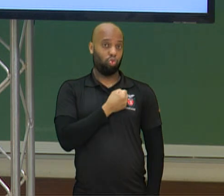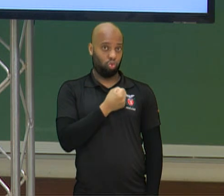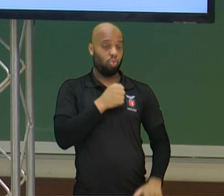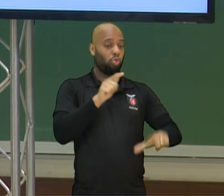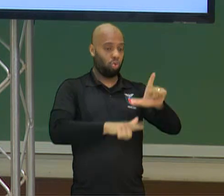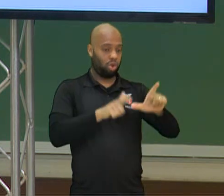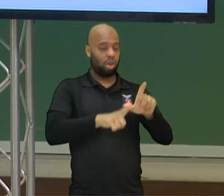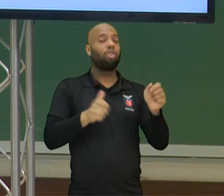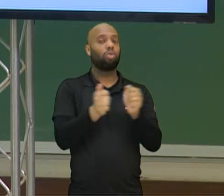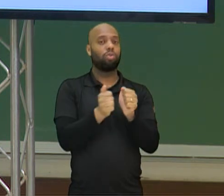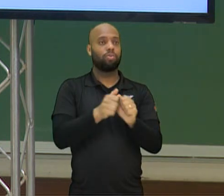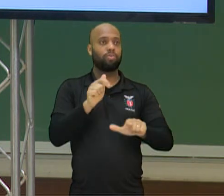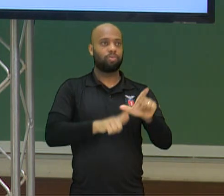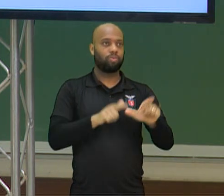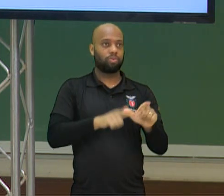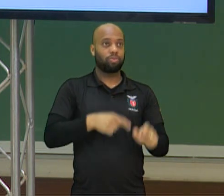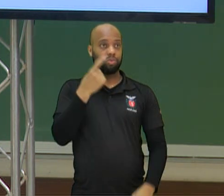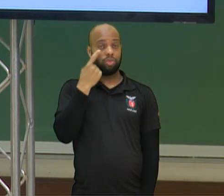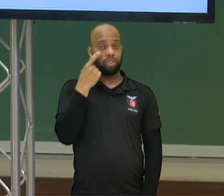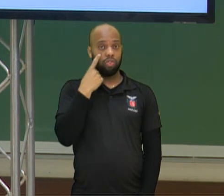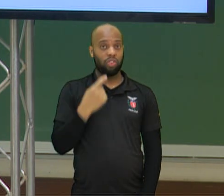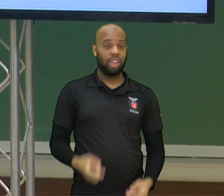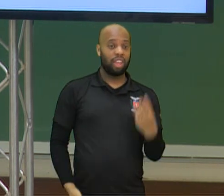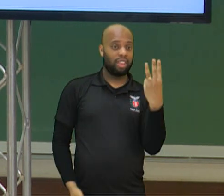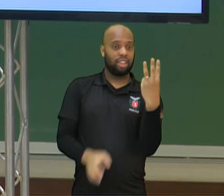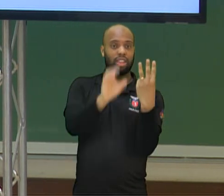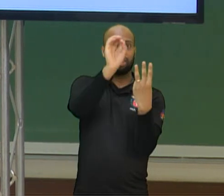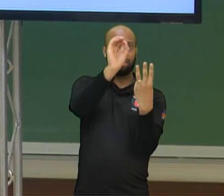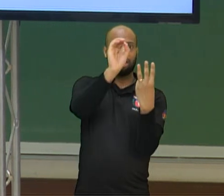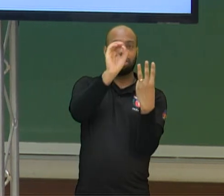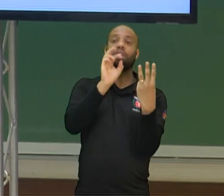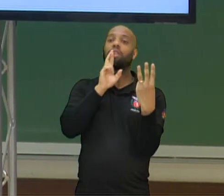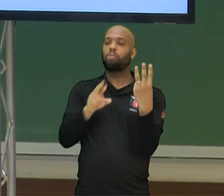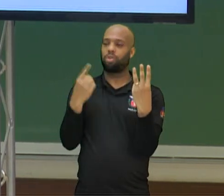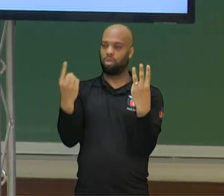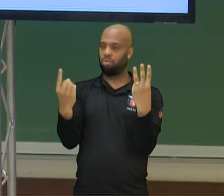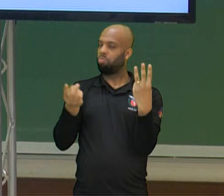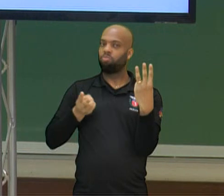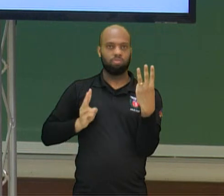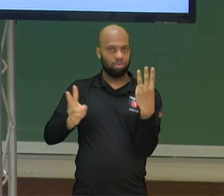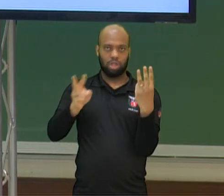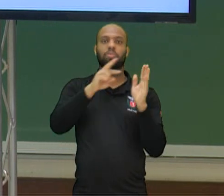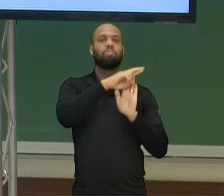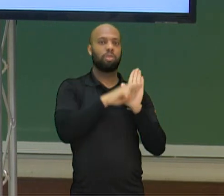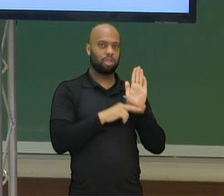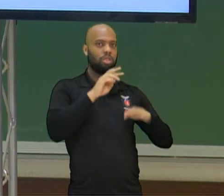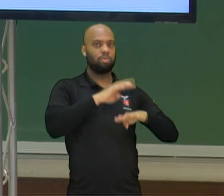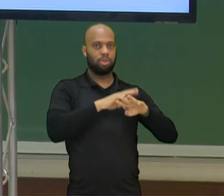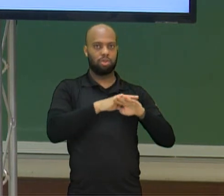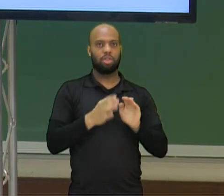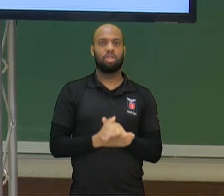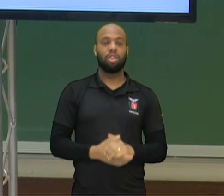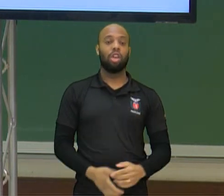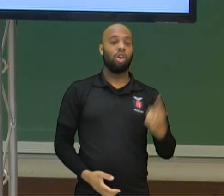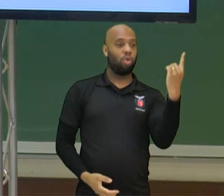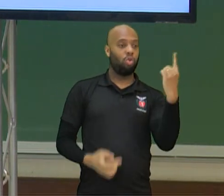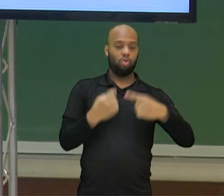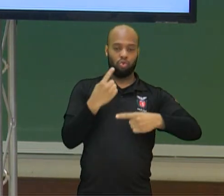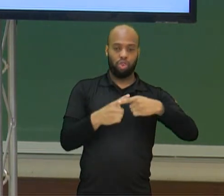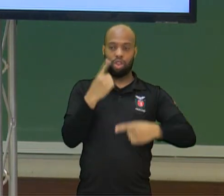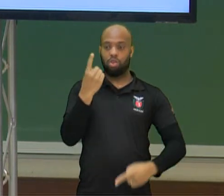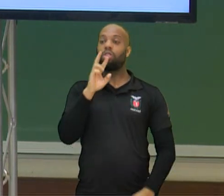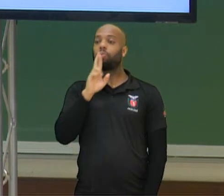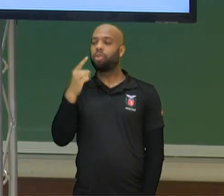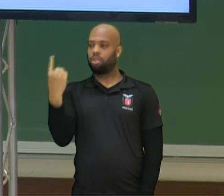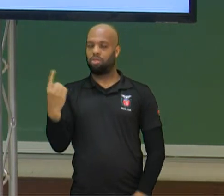aqui, 3 elevado a zero, todo número elevado a zero é 1. Então, 1 vezes 1 resultou em